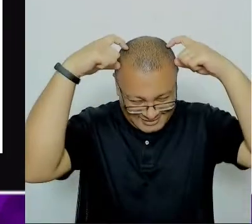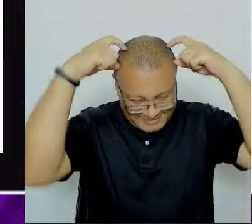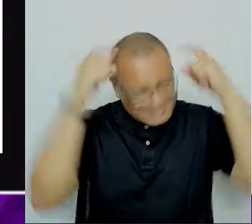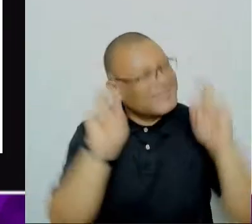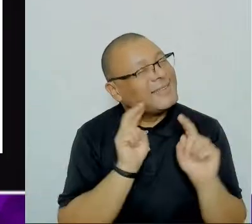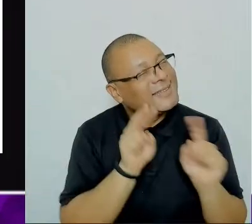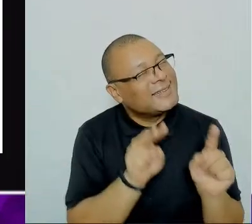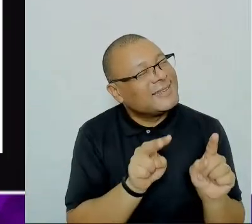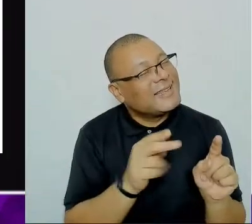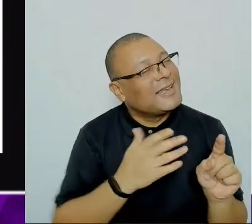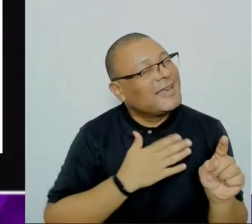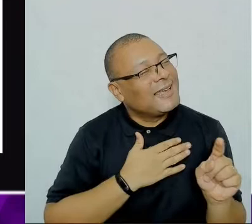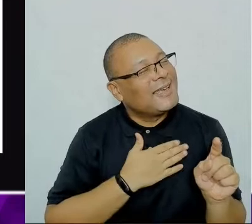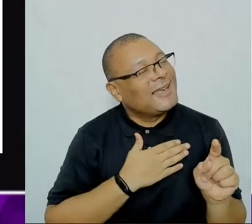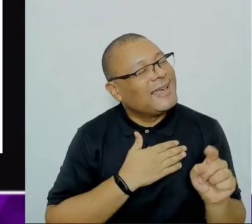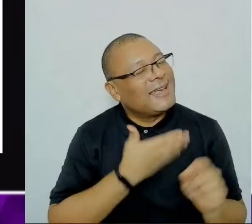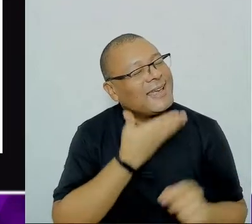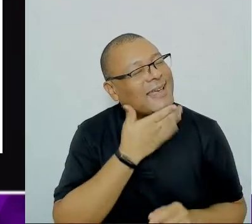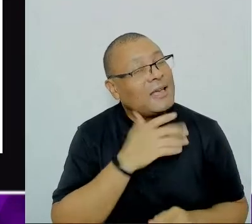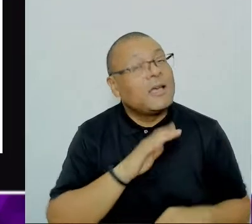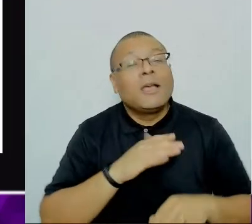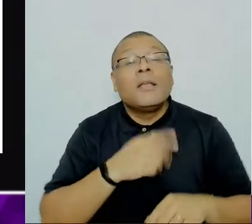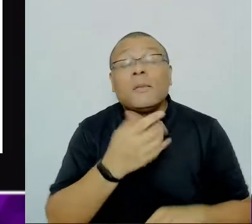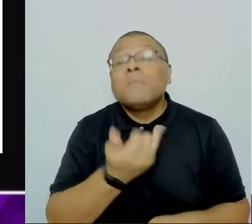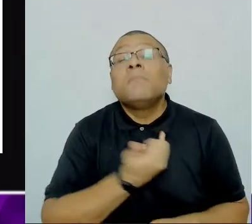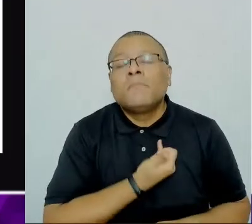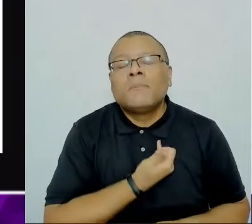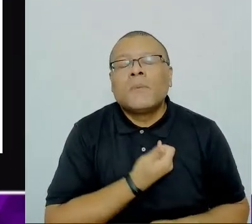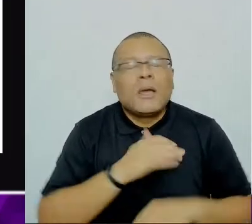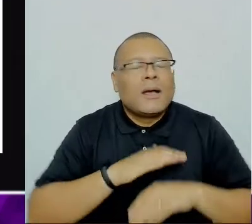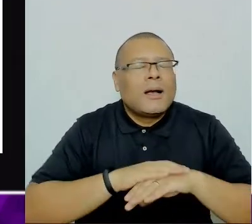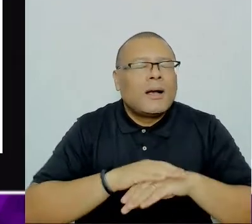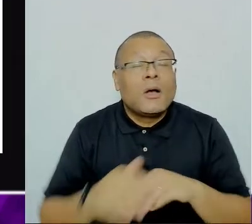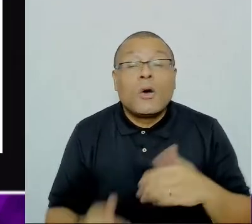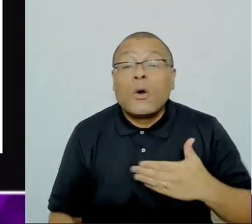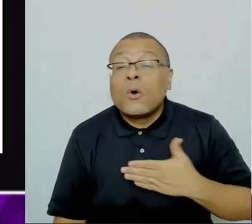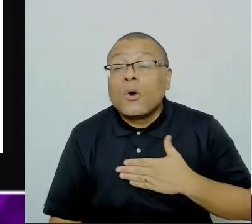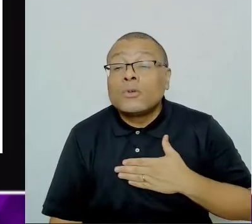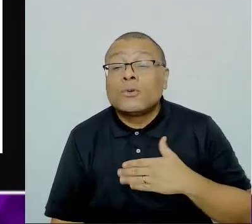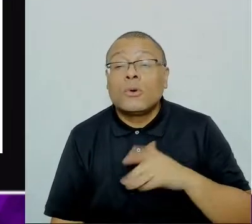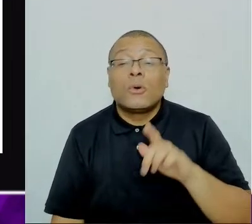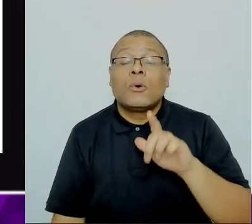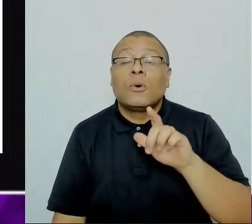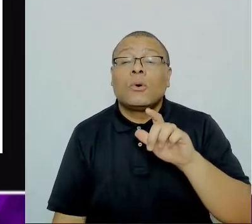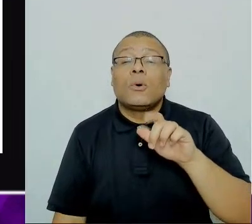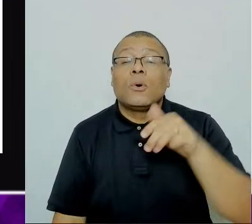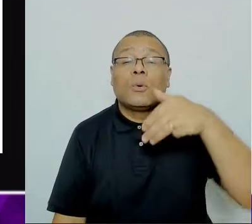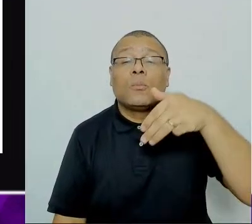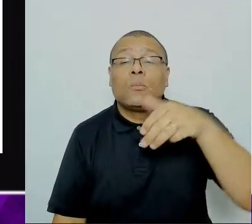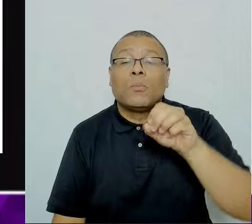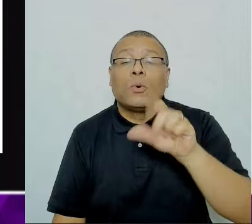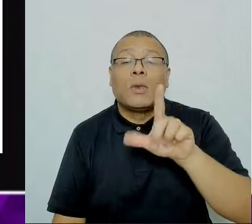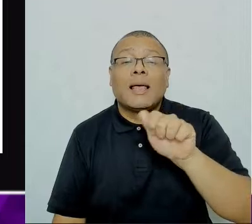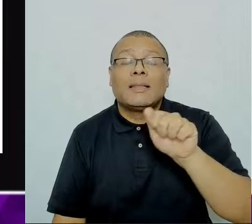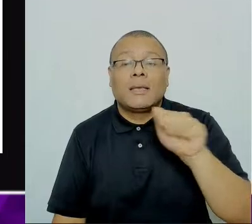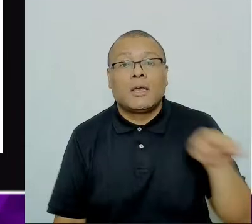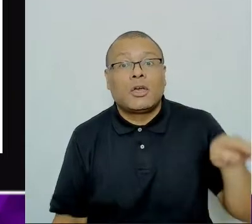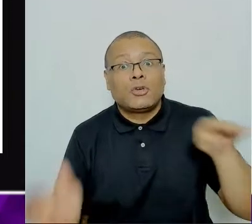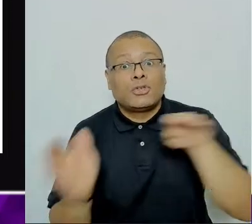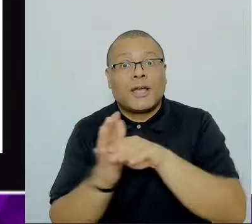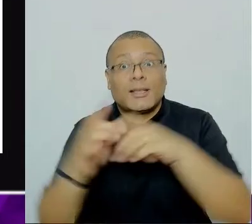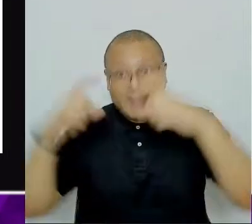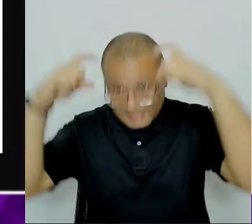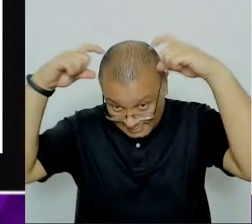meu personagem favorito é a Moana. O que ele vai oferecer quando eu chegar lá na Disney?